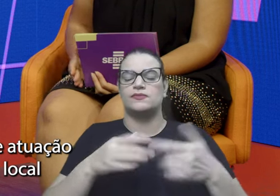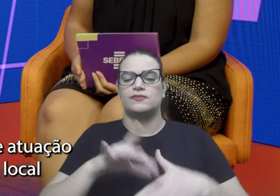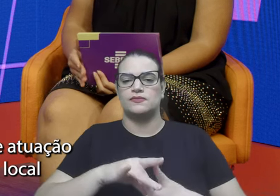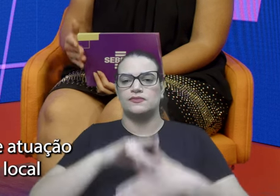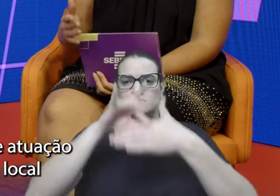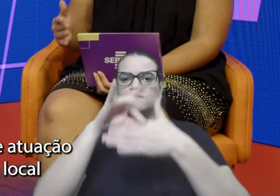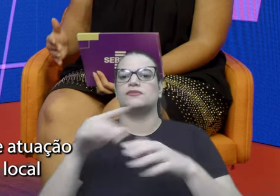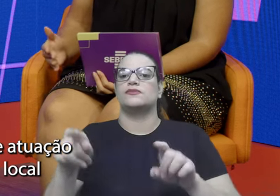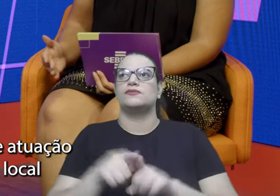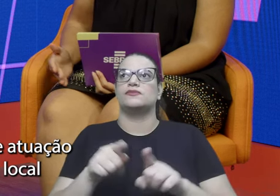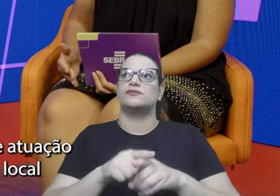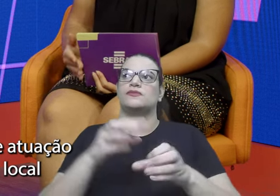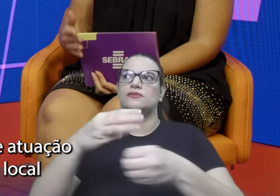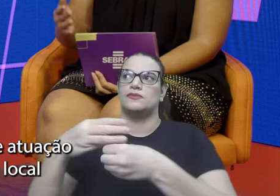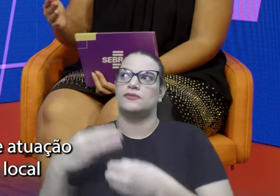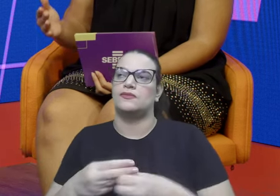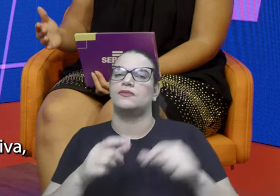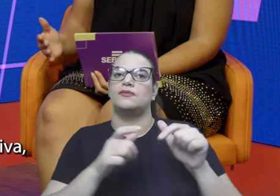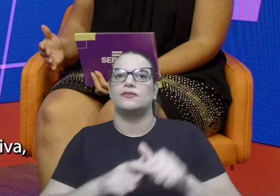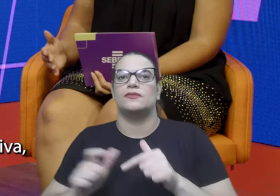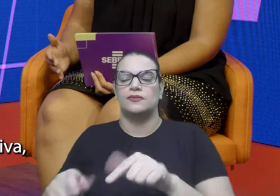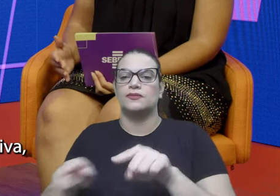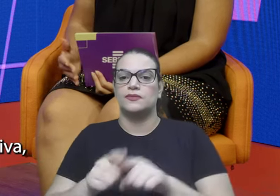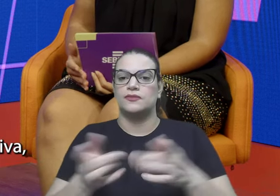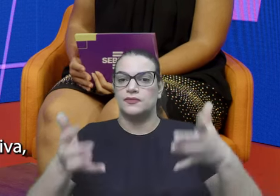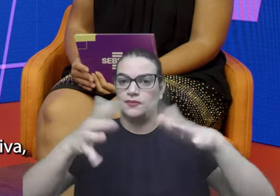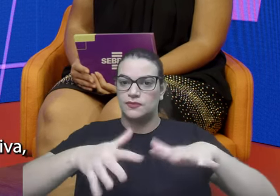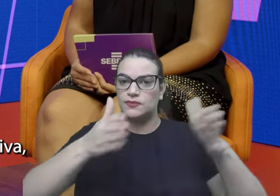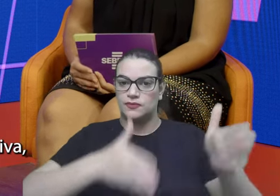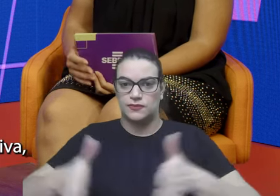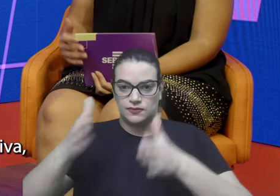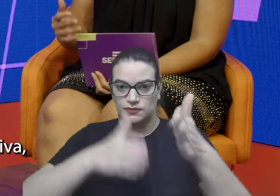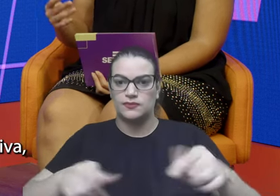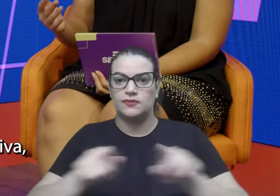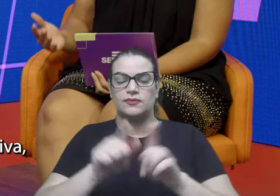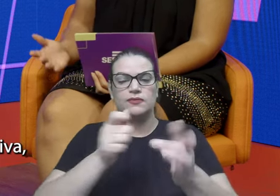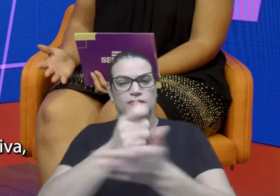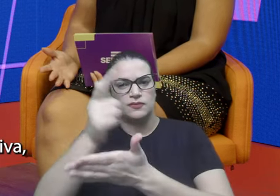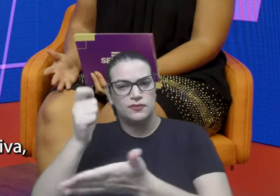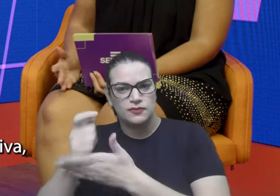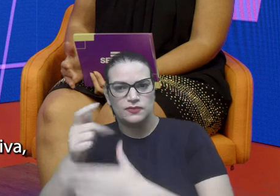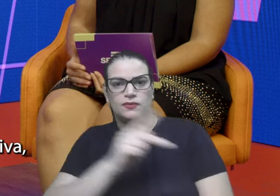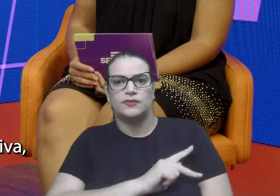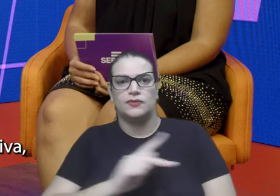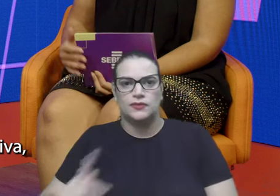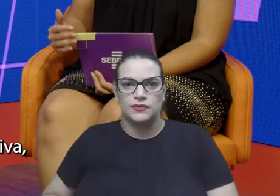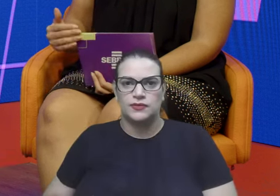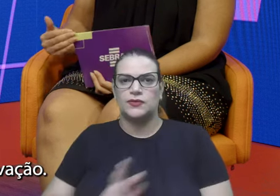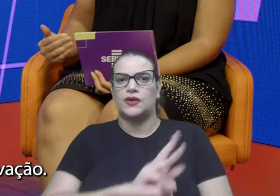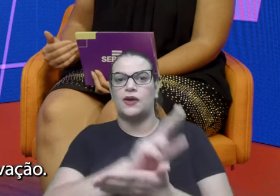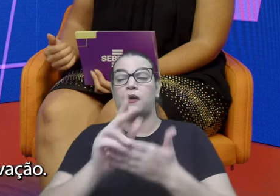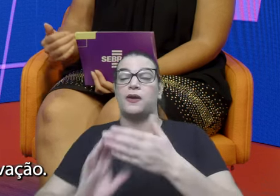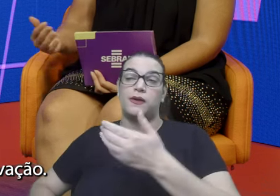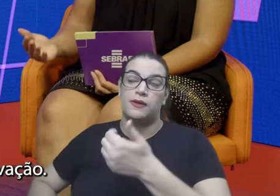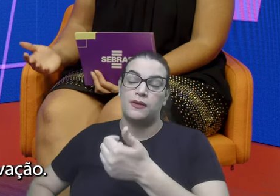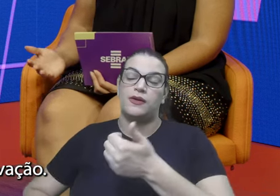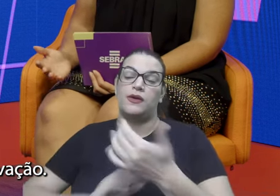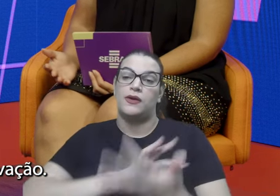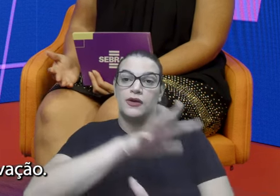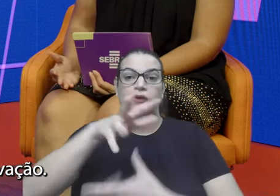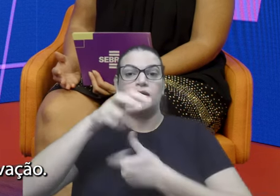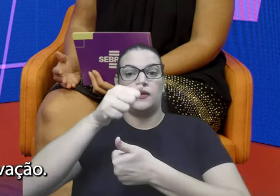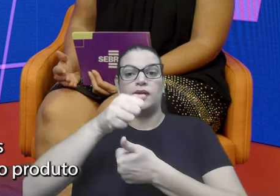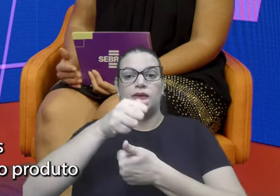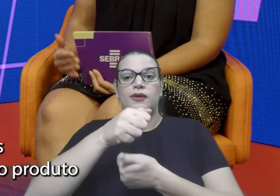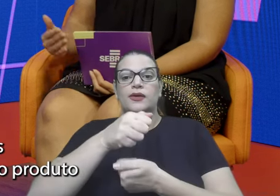Municipal liderança local e a parte de inclusão produtiva compras públicas vá sustentabilidade